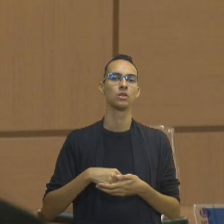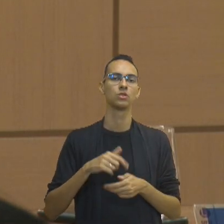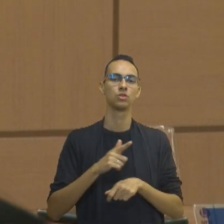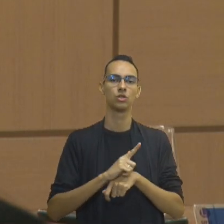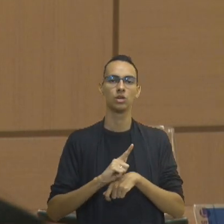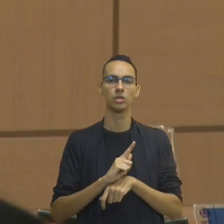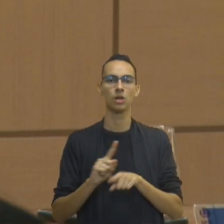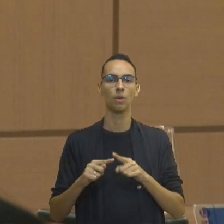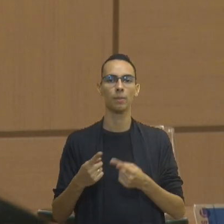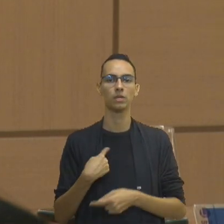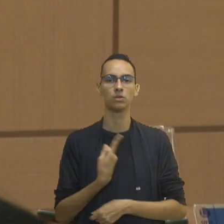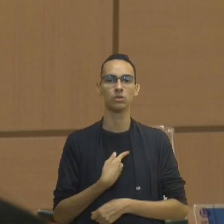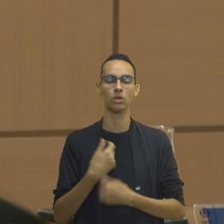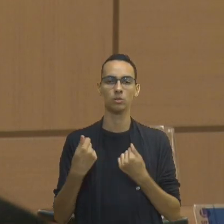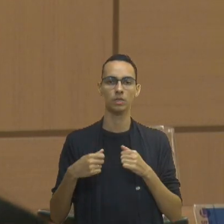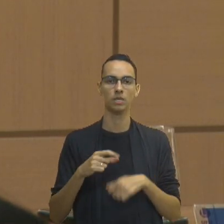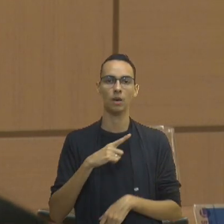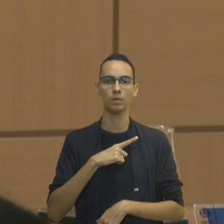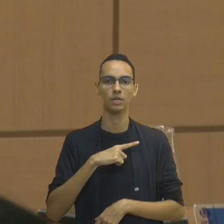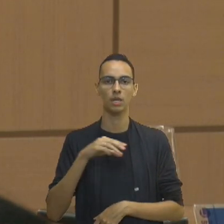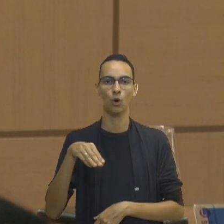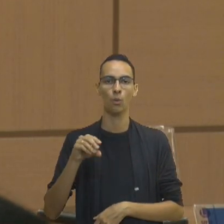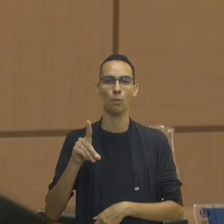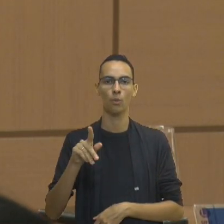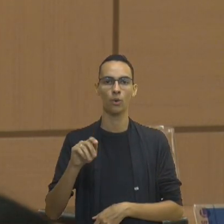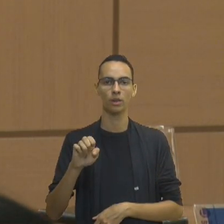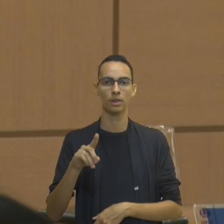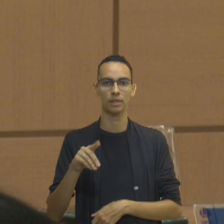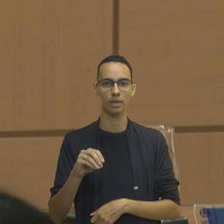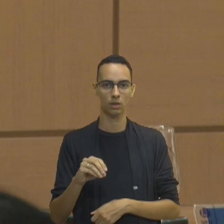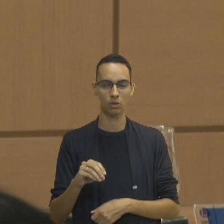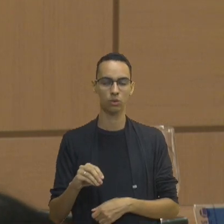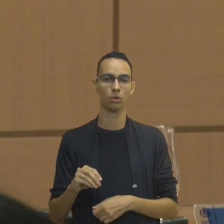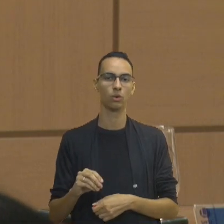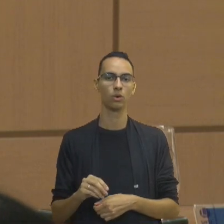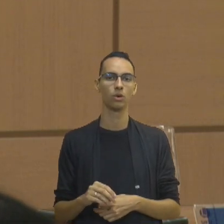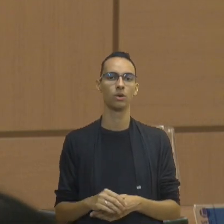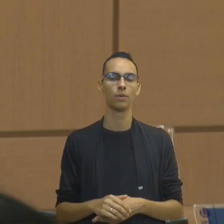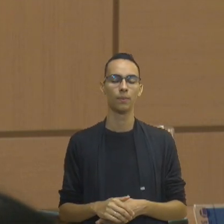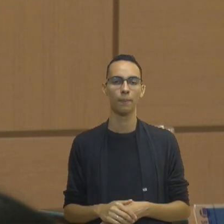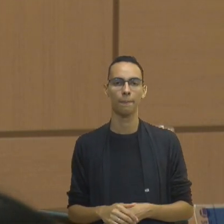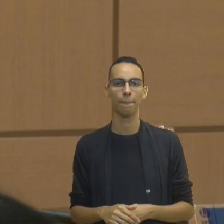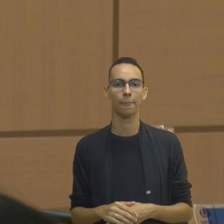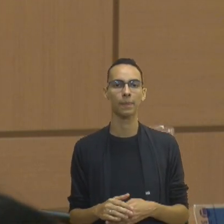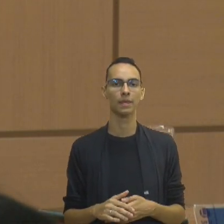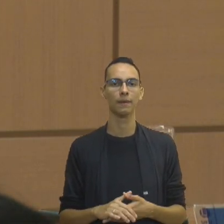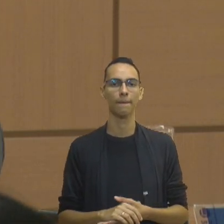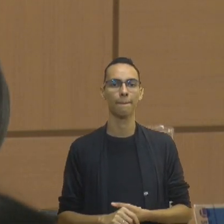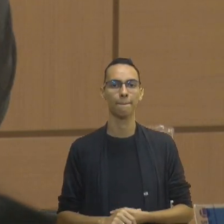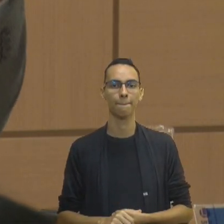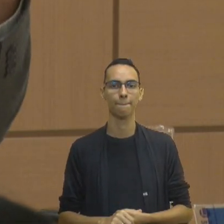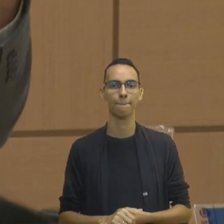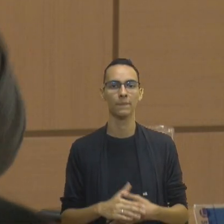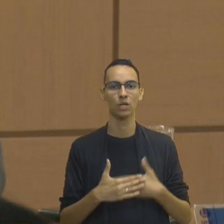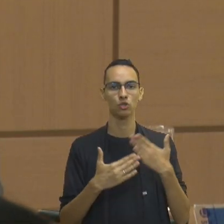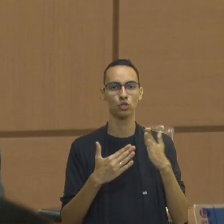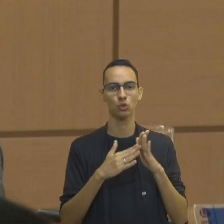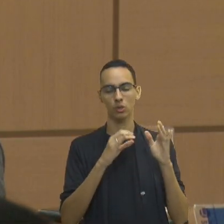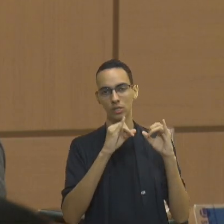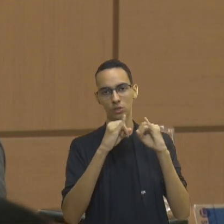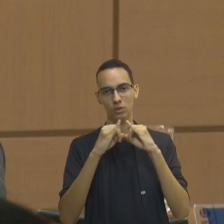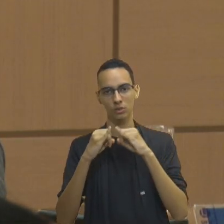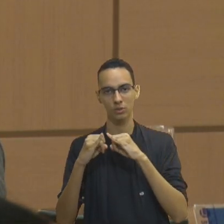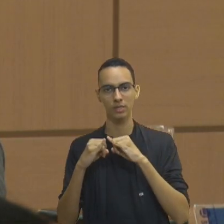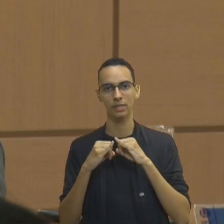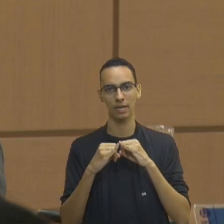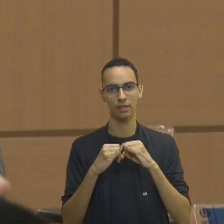realmente ter um modelo de dimensionamento que garanta o funcionamento adequado de todas as unidades, contendo os excessos